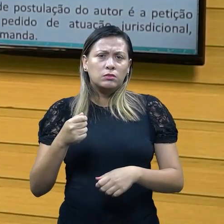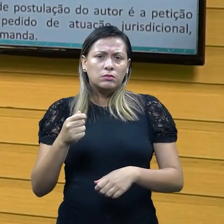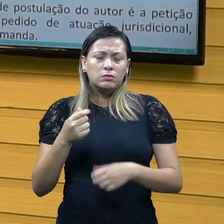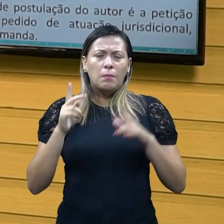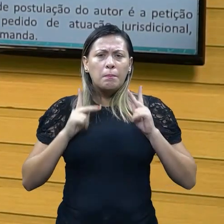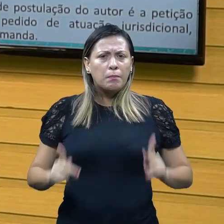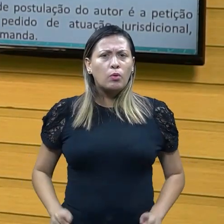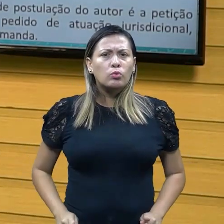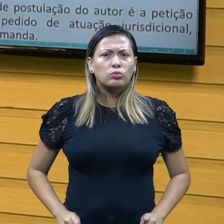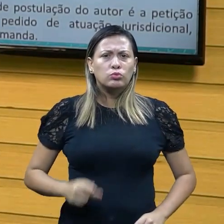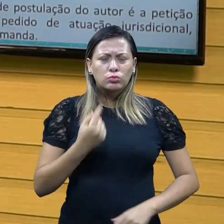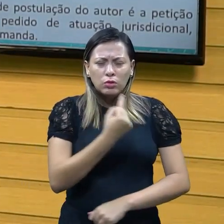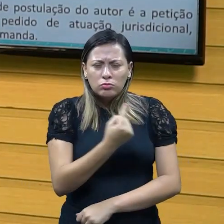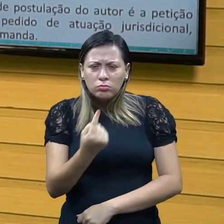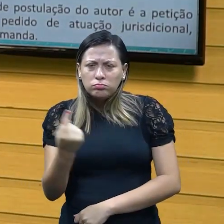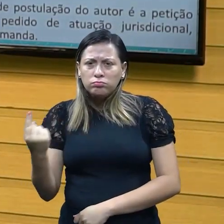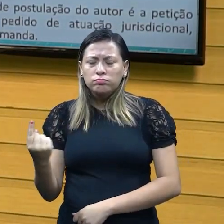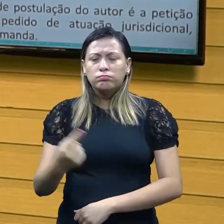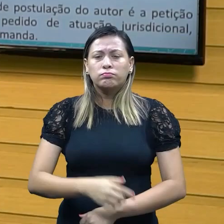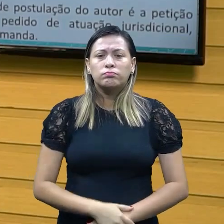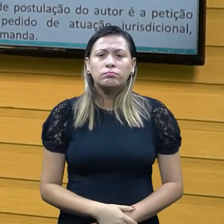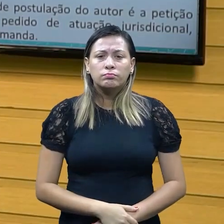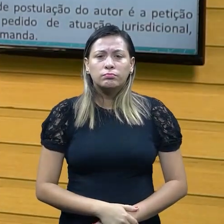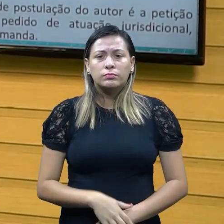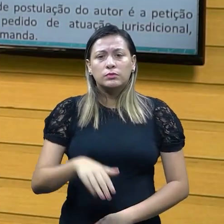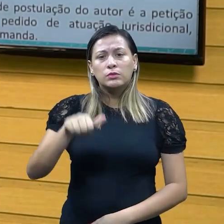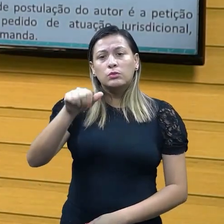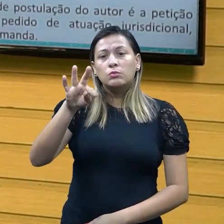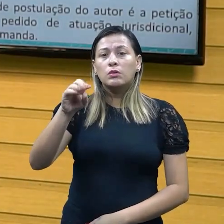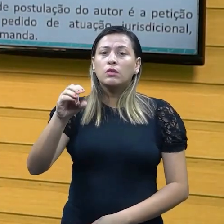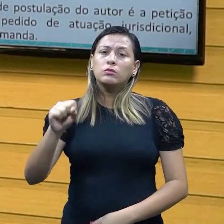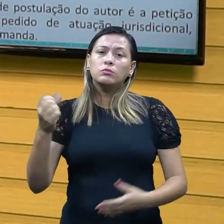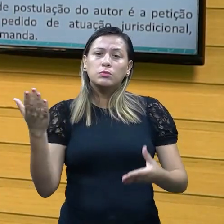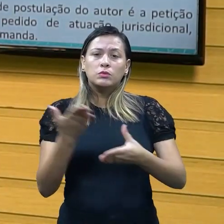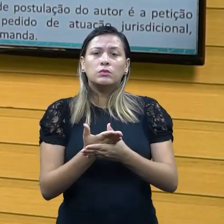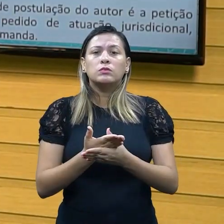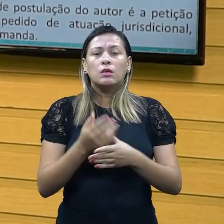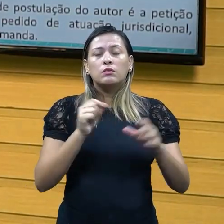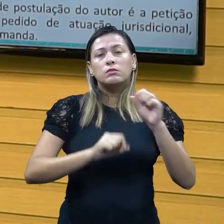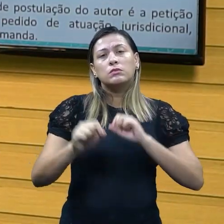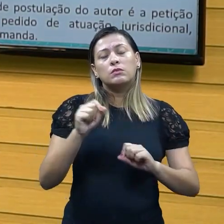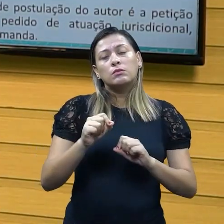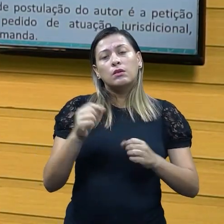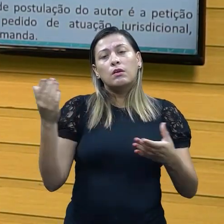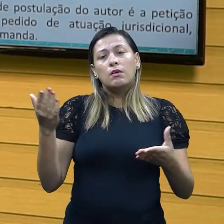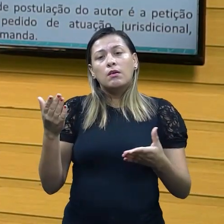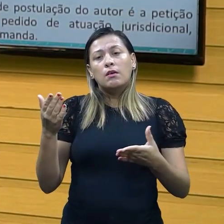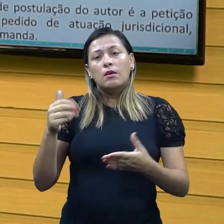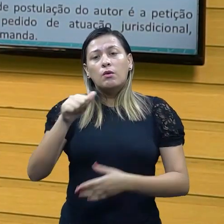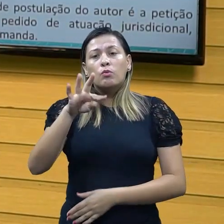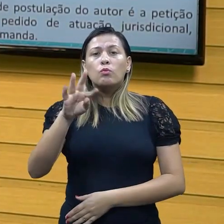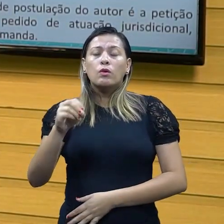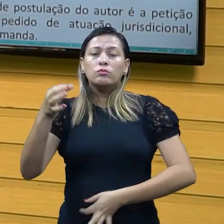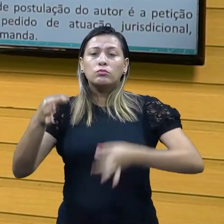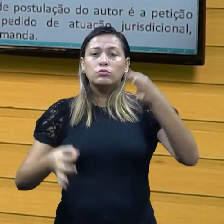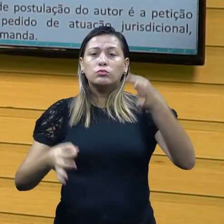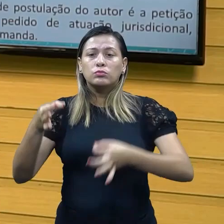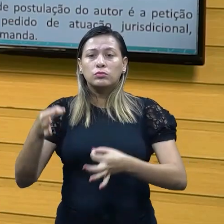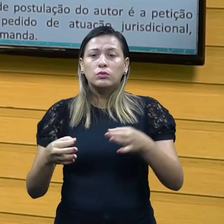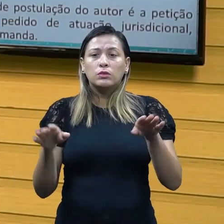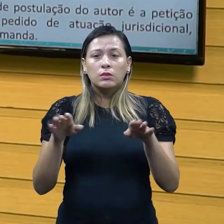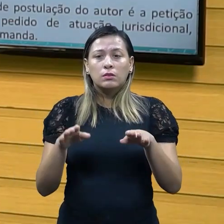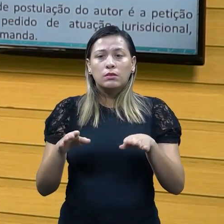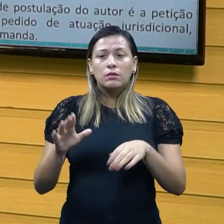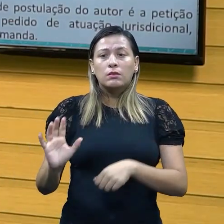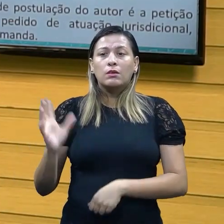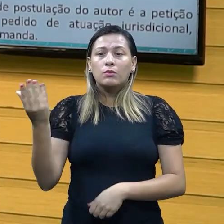E aí, o ato processual é o ato jurídico e o ato que se pratica no processo. Veja, contrariamente